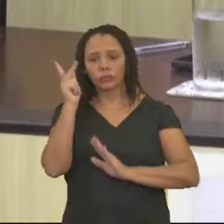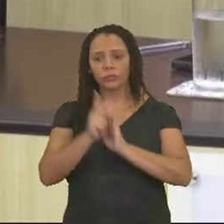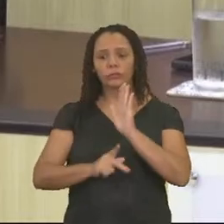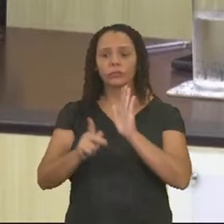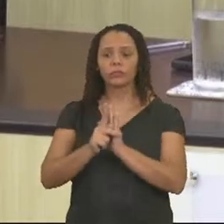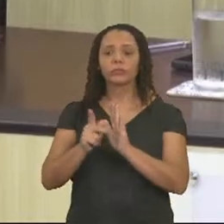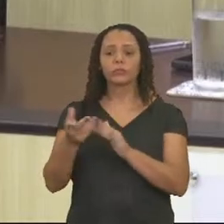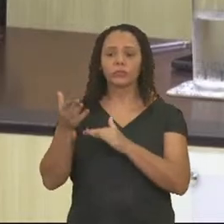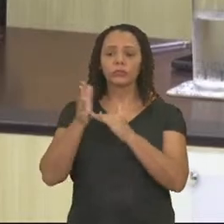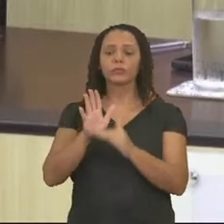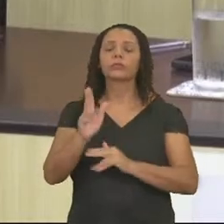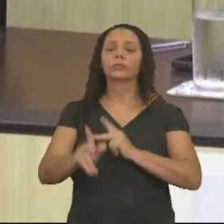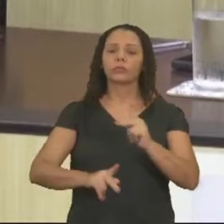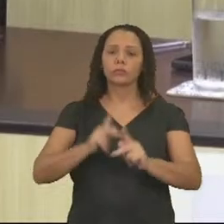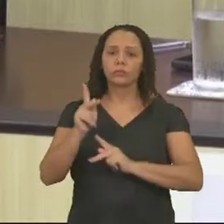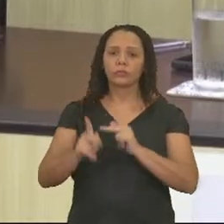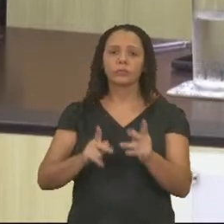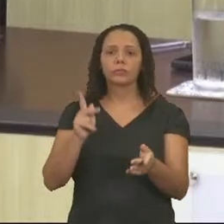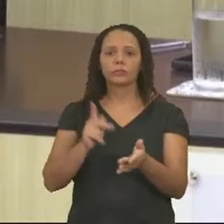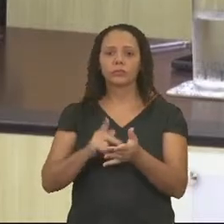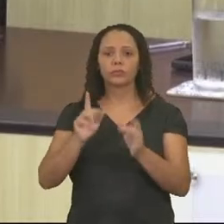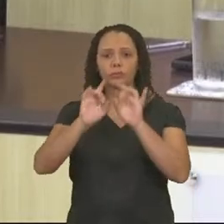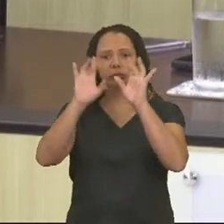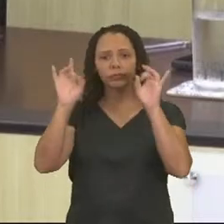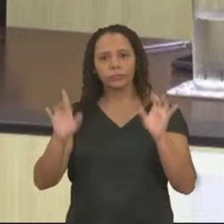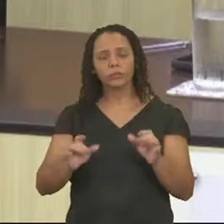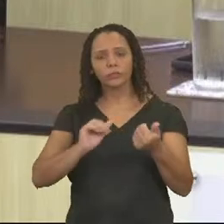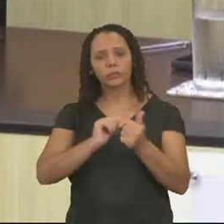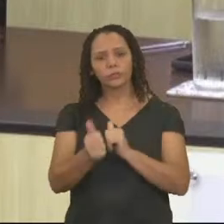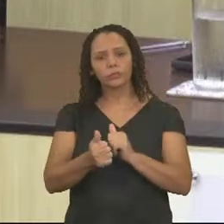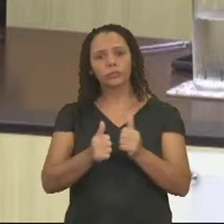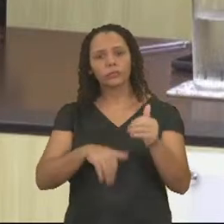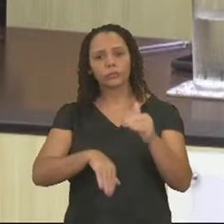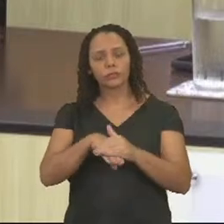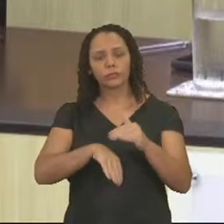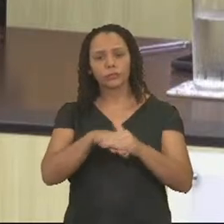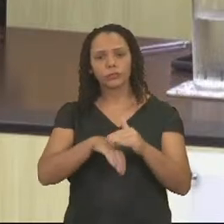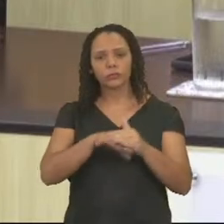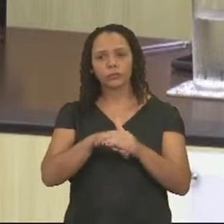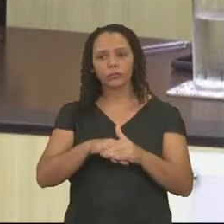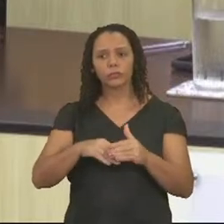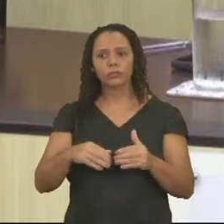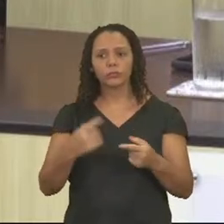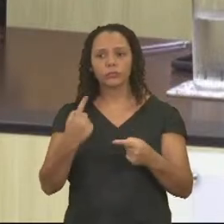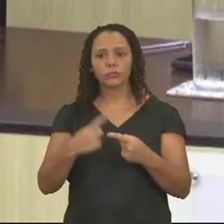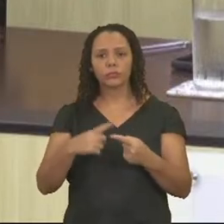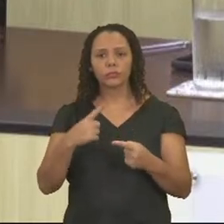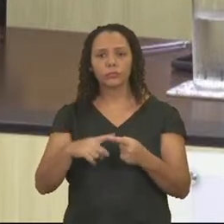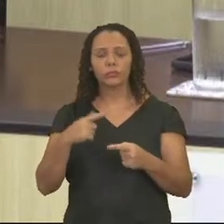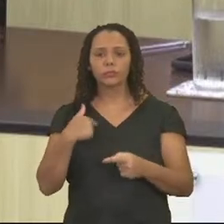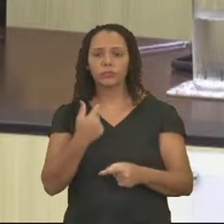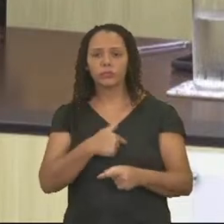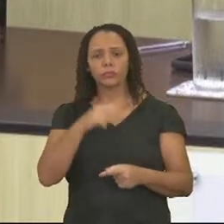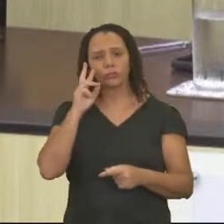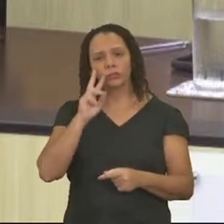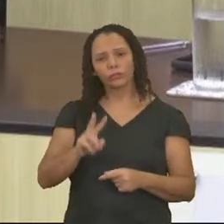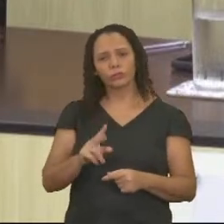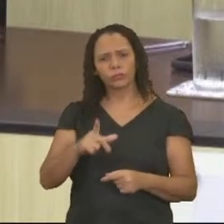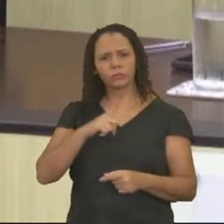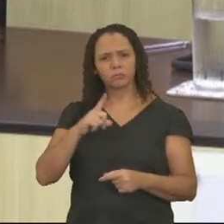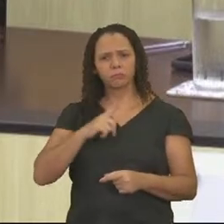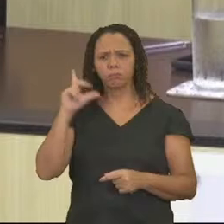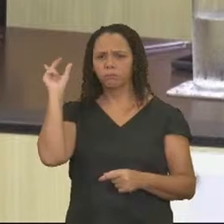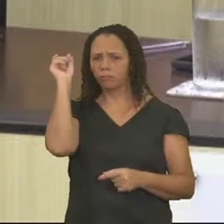atender a toda a população, em especial do esporte, do futebol, porque a gente vê a dificuldade